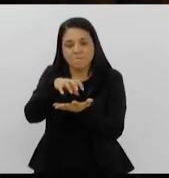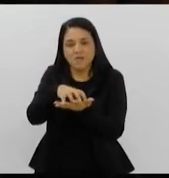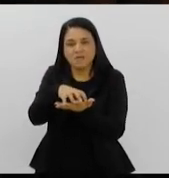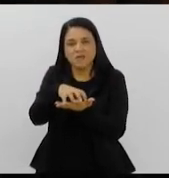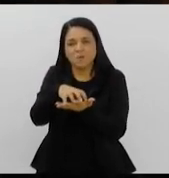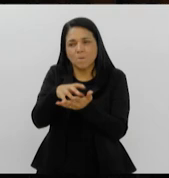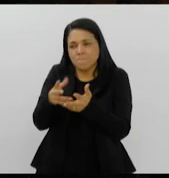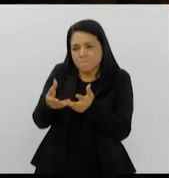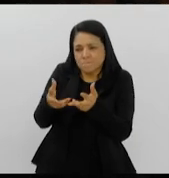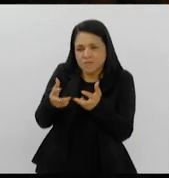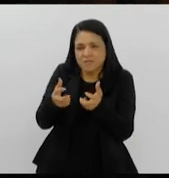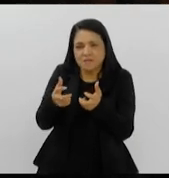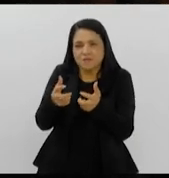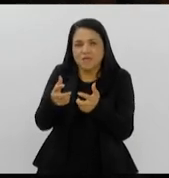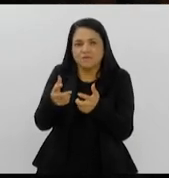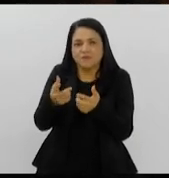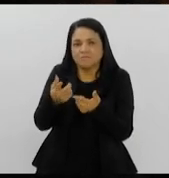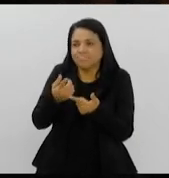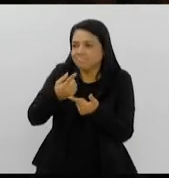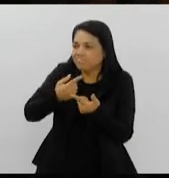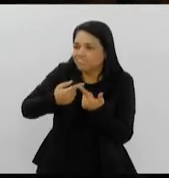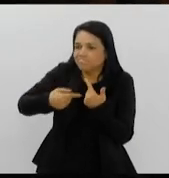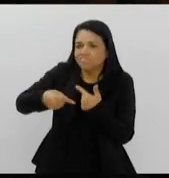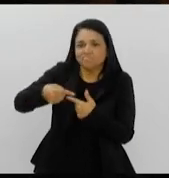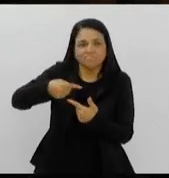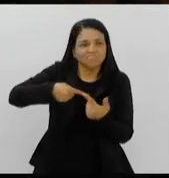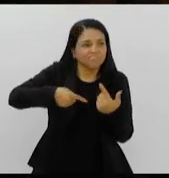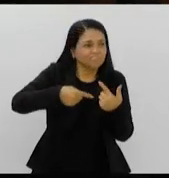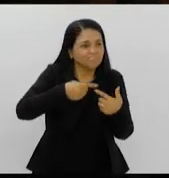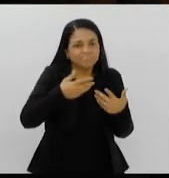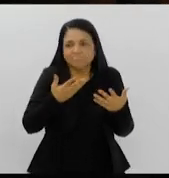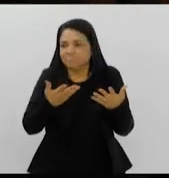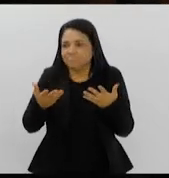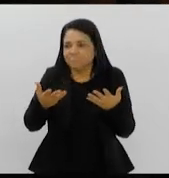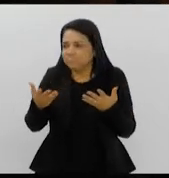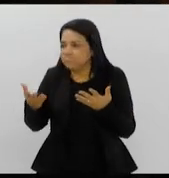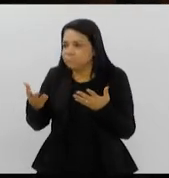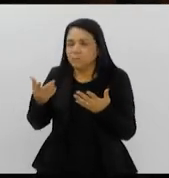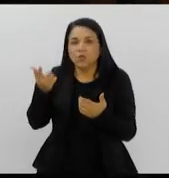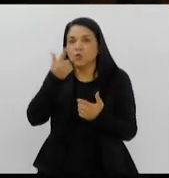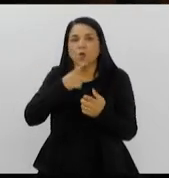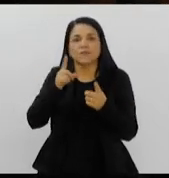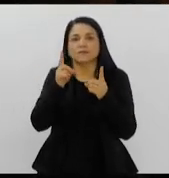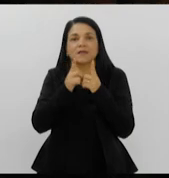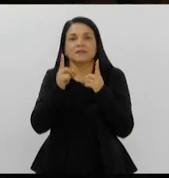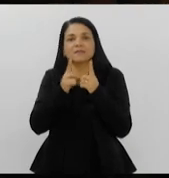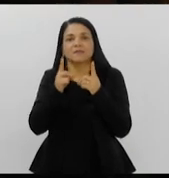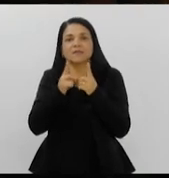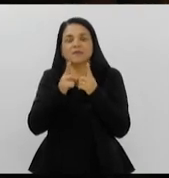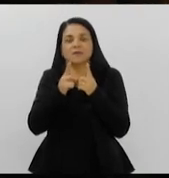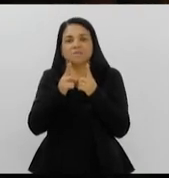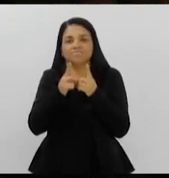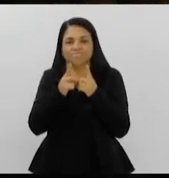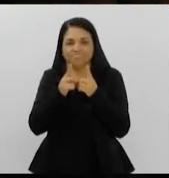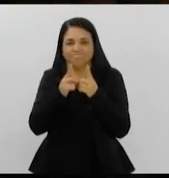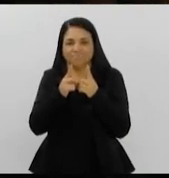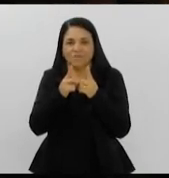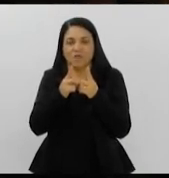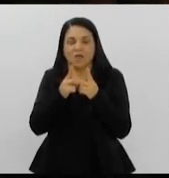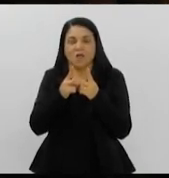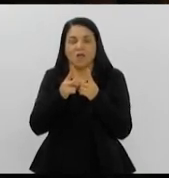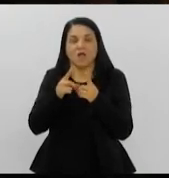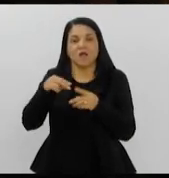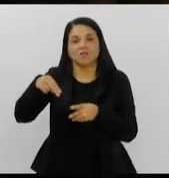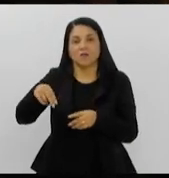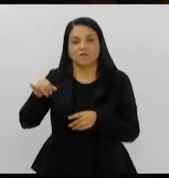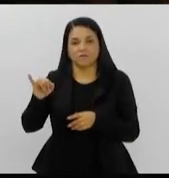em círculo e não consegue atender a demanda do município. Se hoje a sensação que eu tenho, se